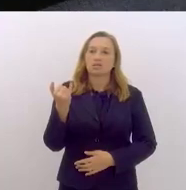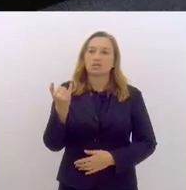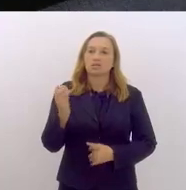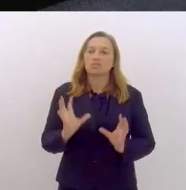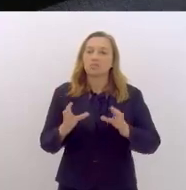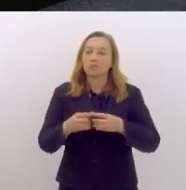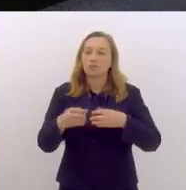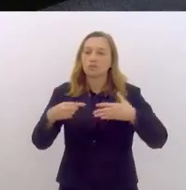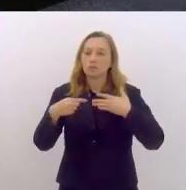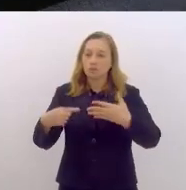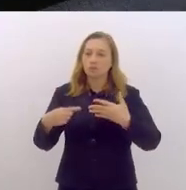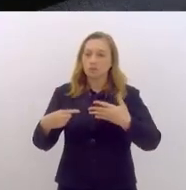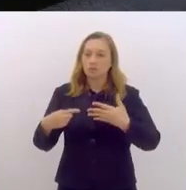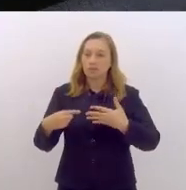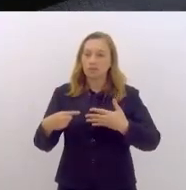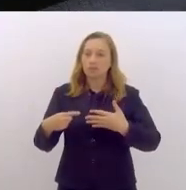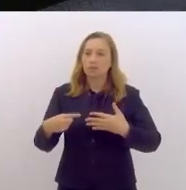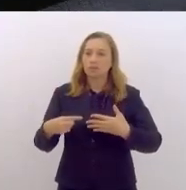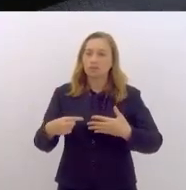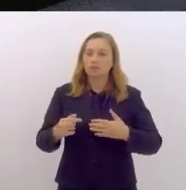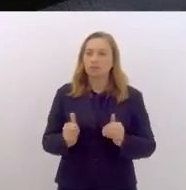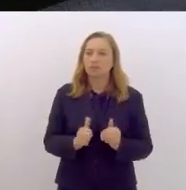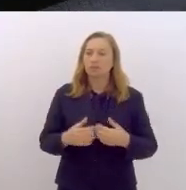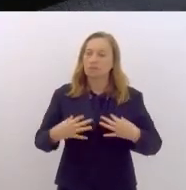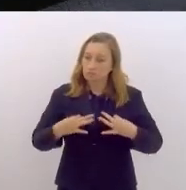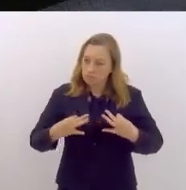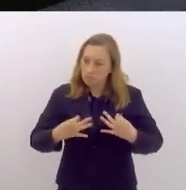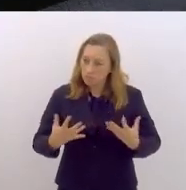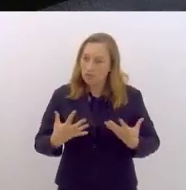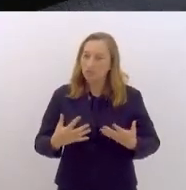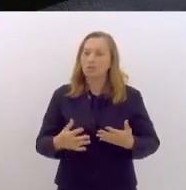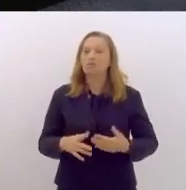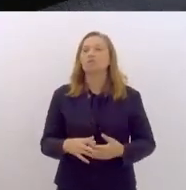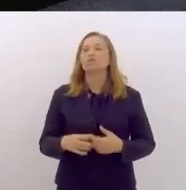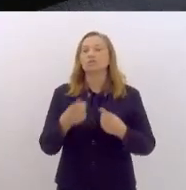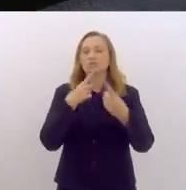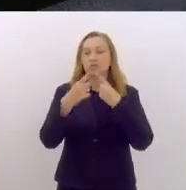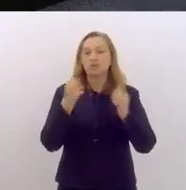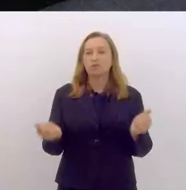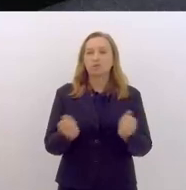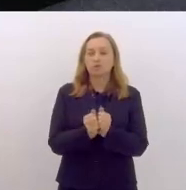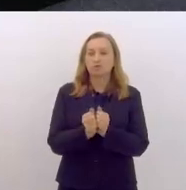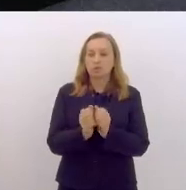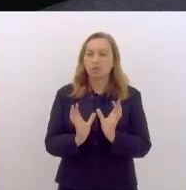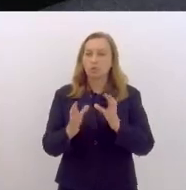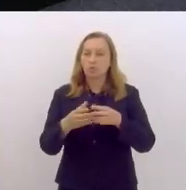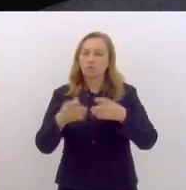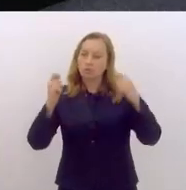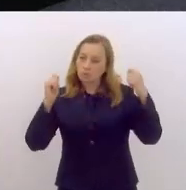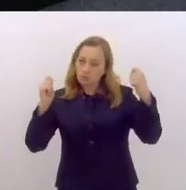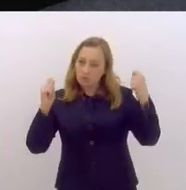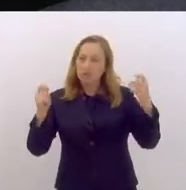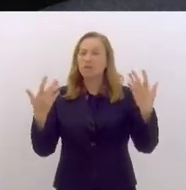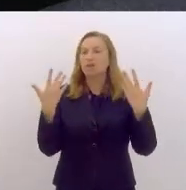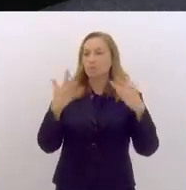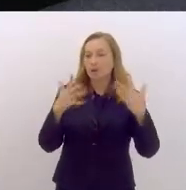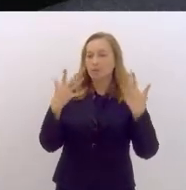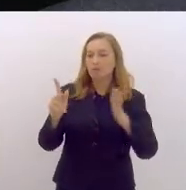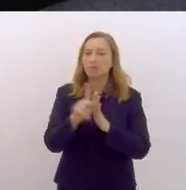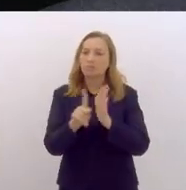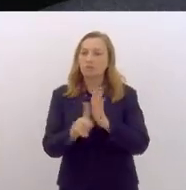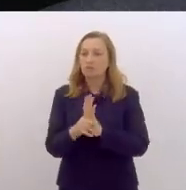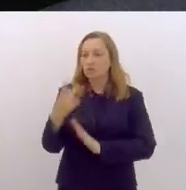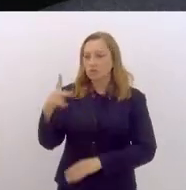do PSOL, líder do PSOL, a gente se coloca à disposição para fazer esse debate junto às torcidas e parabéns pelo projeto de